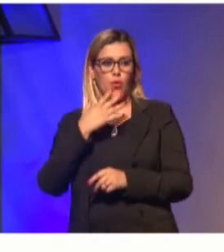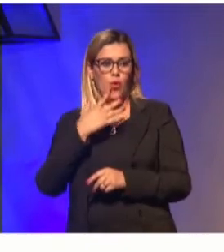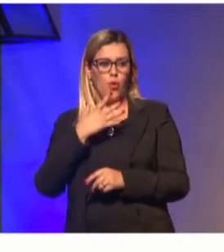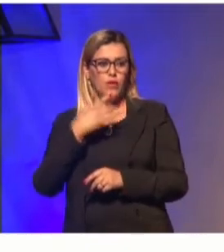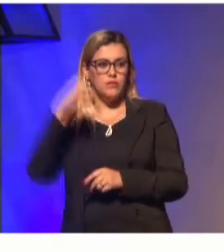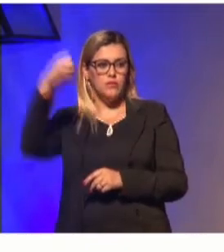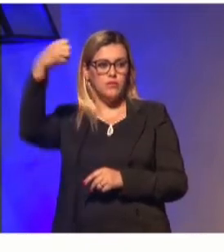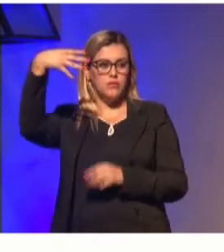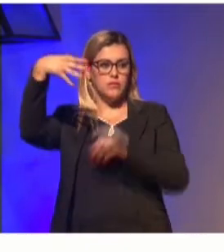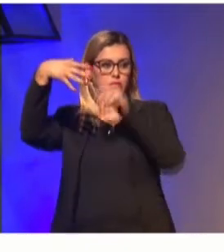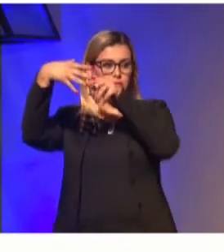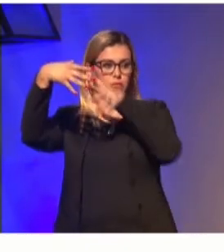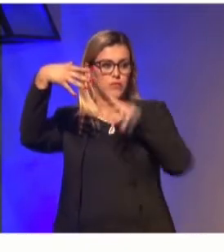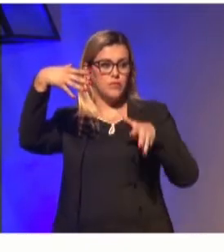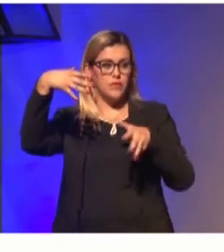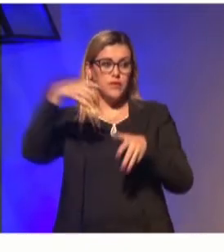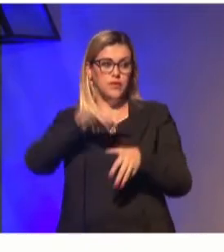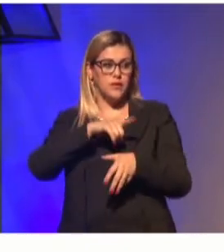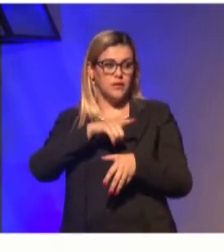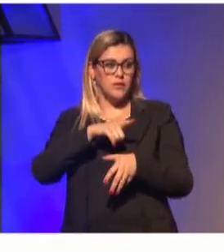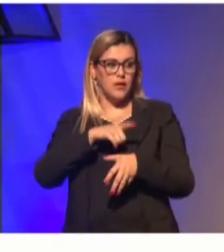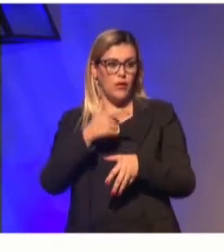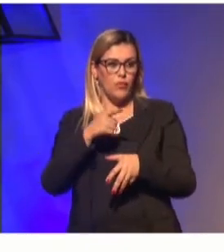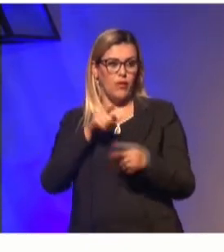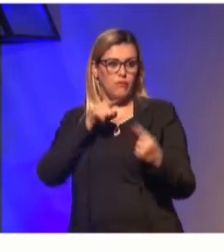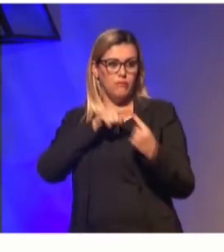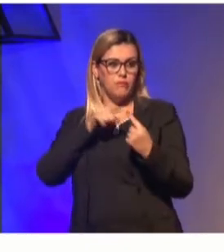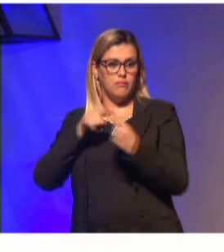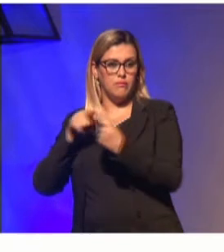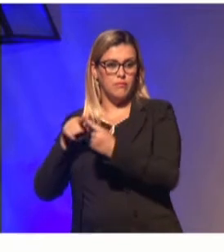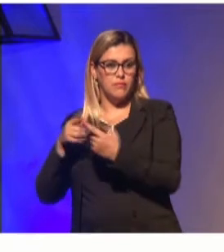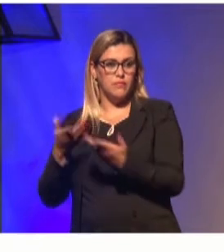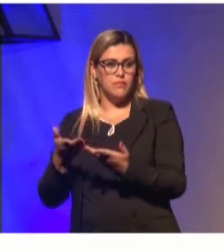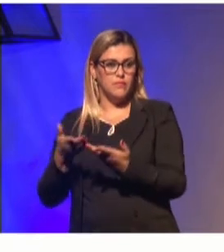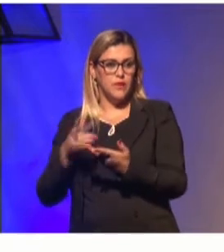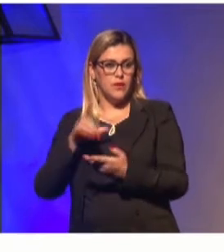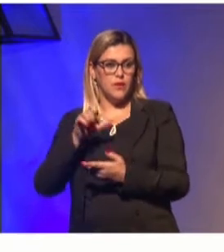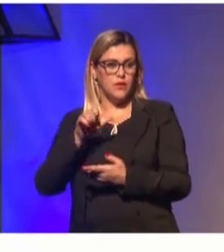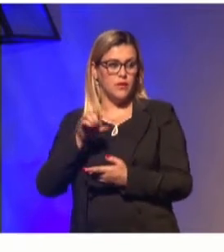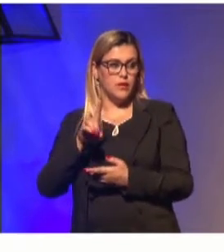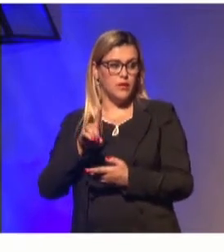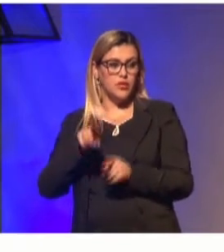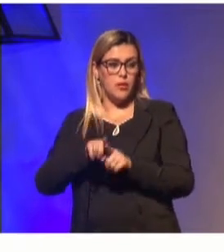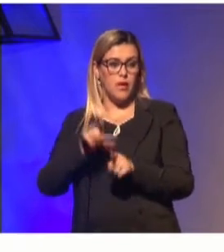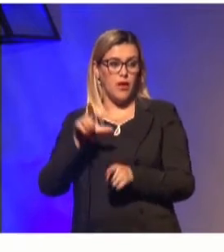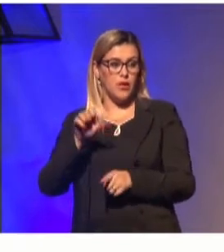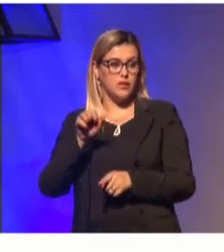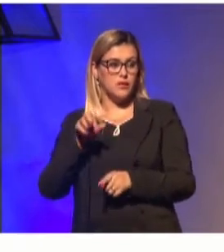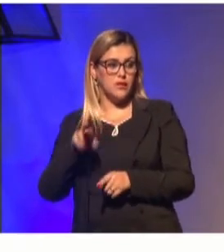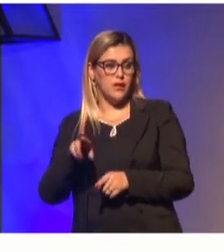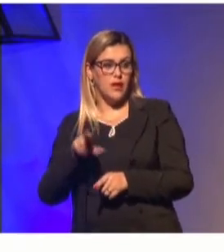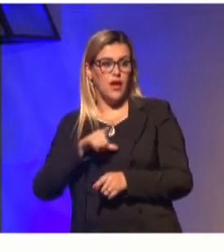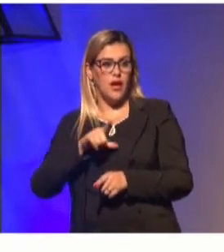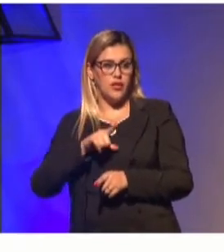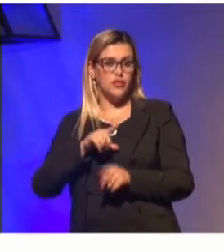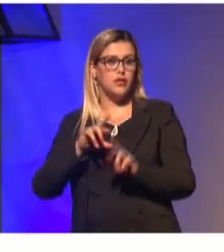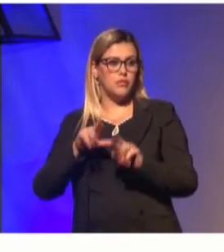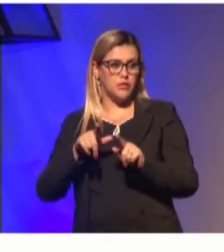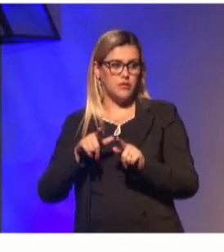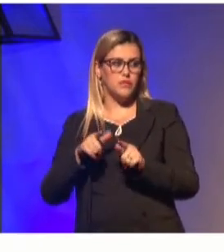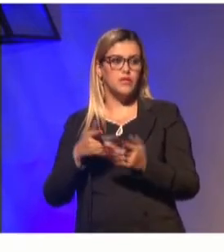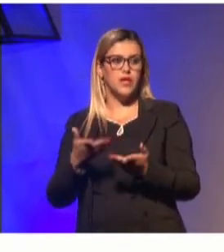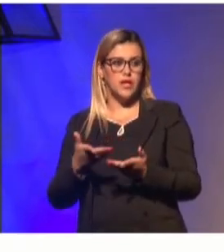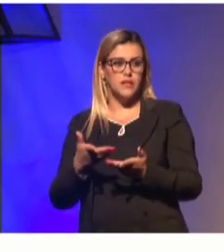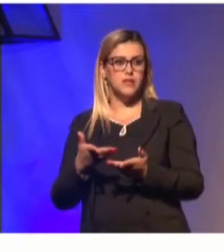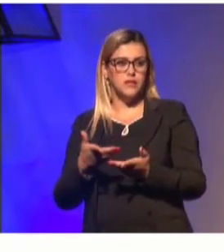aí sem uma coerência, né? Comparando o LED e o laser, a gente tem a monocromacidade, ou seja,